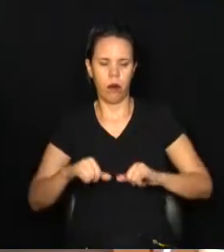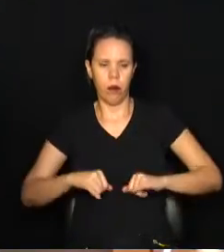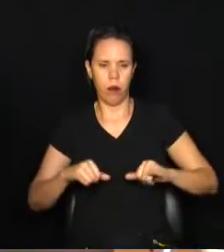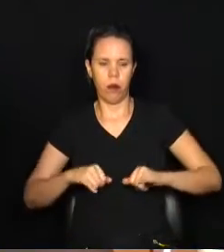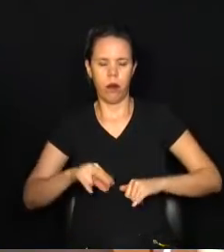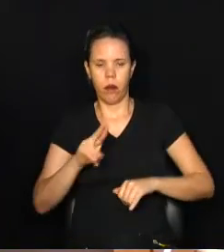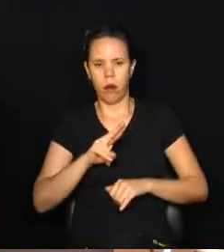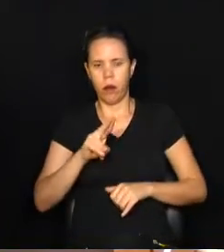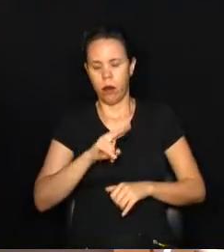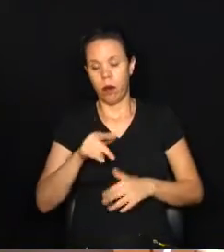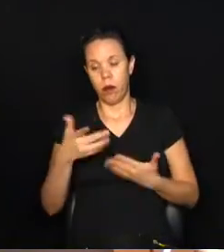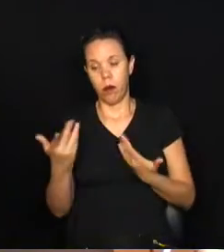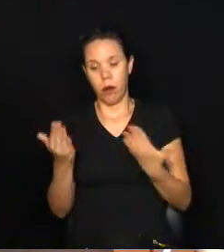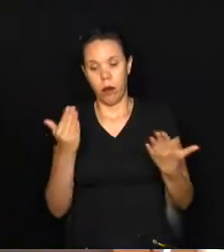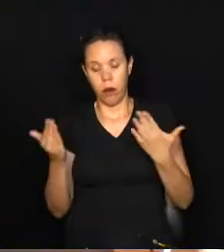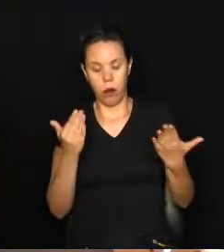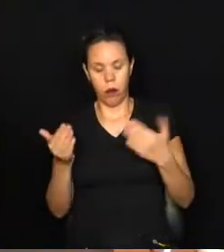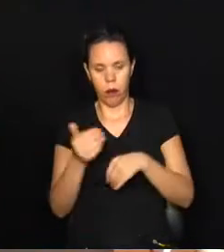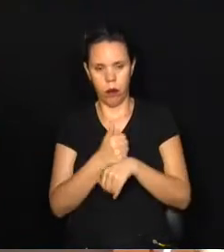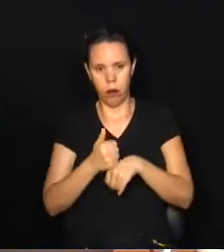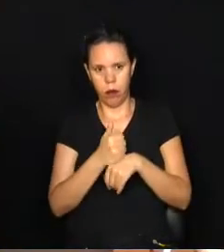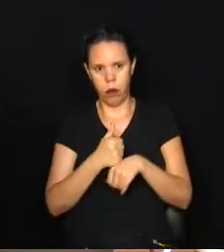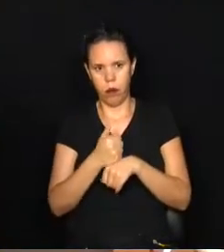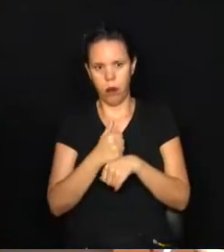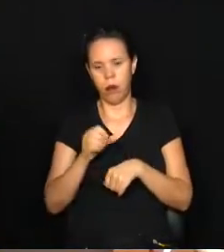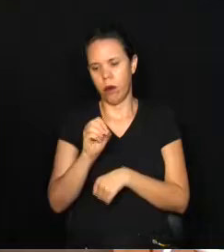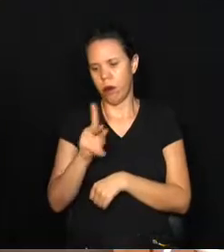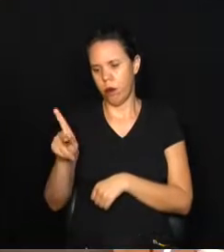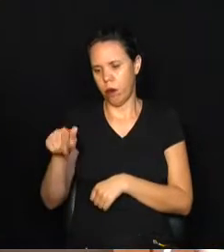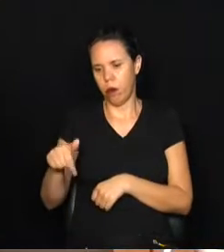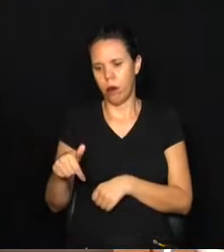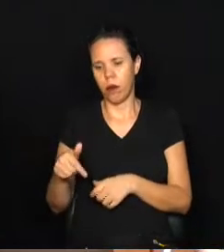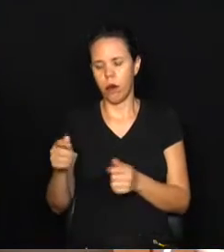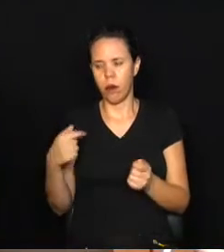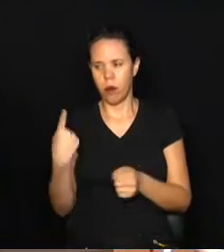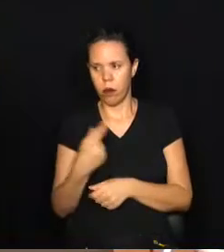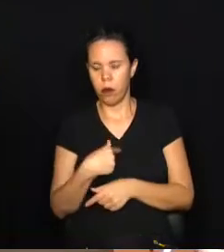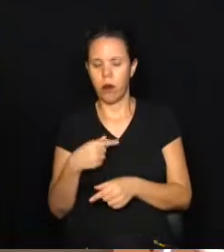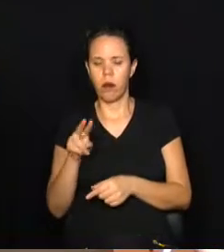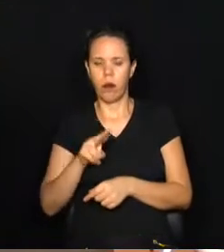a optometria é a prevenção. Quando